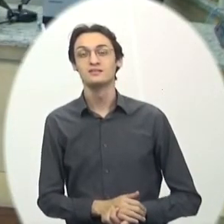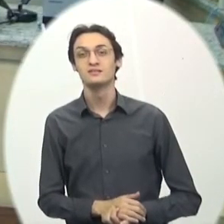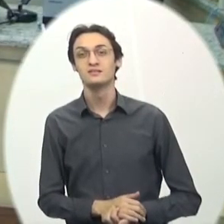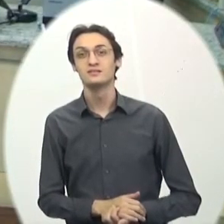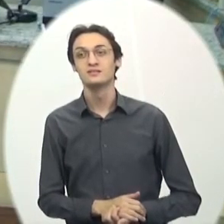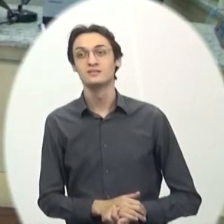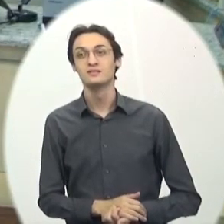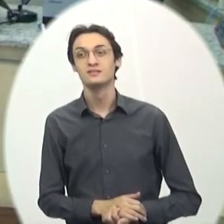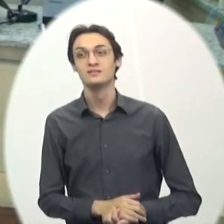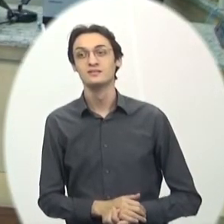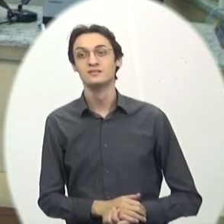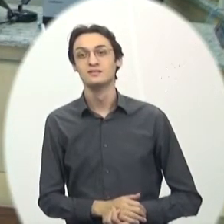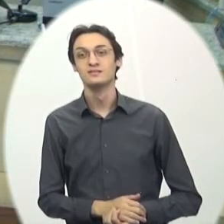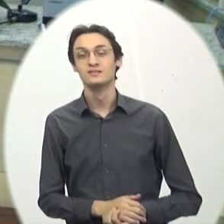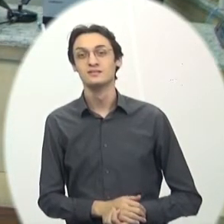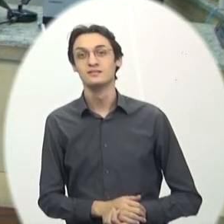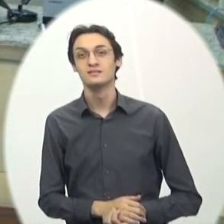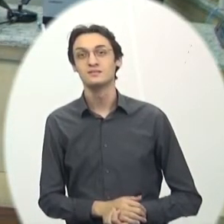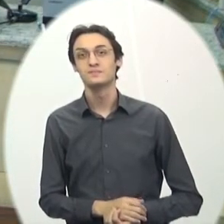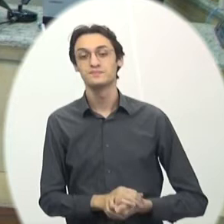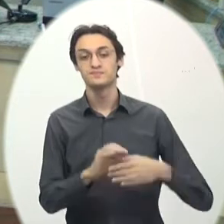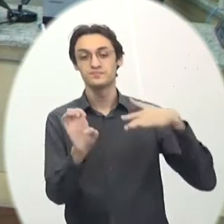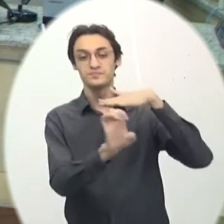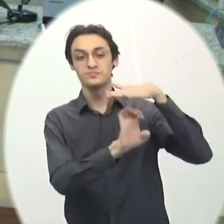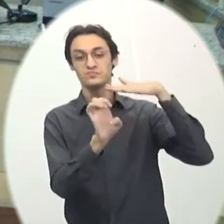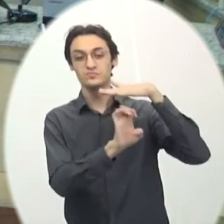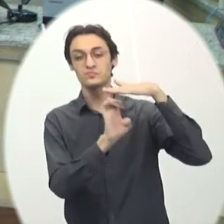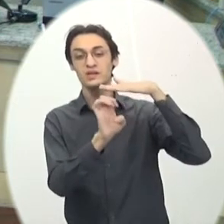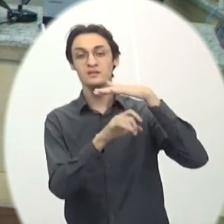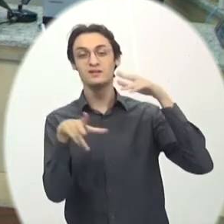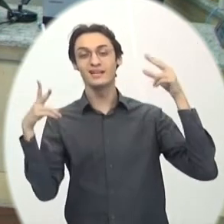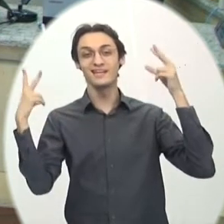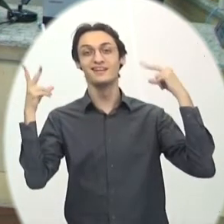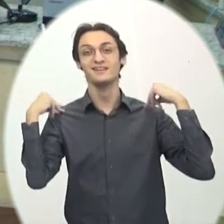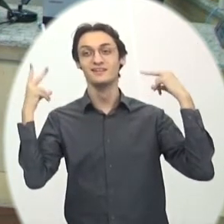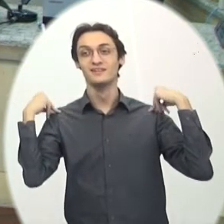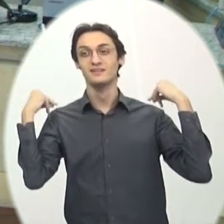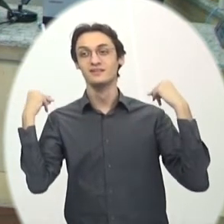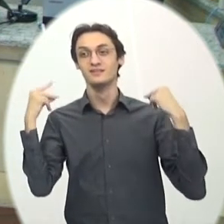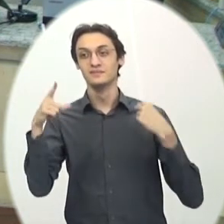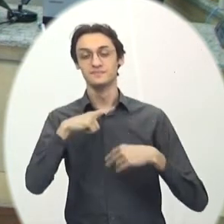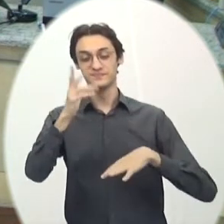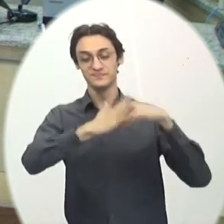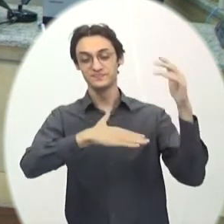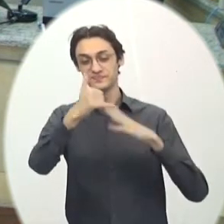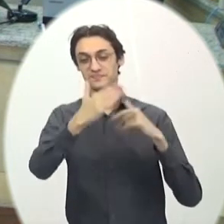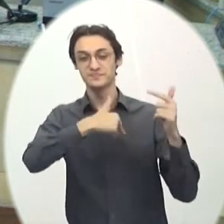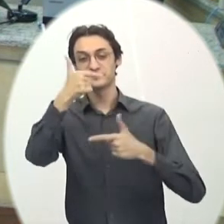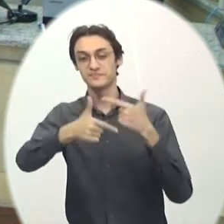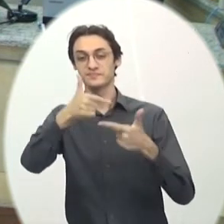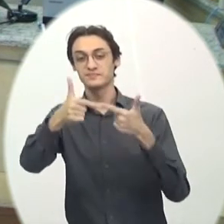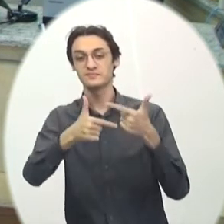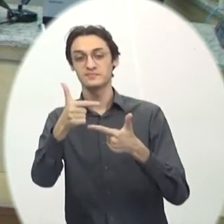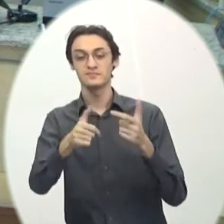Quantos motoristas a sua empresa possui qualificada para esse tipo de serviço?